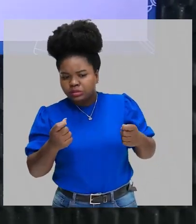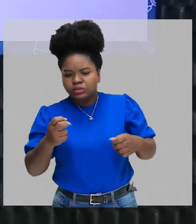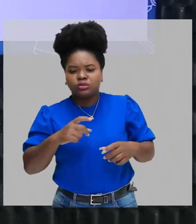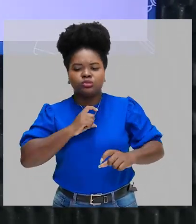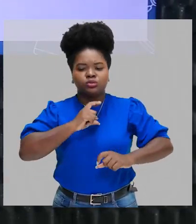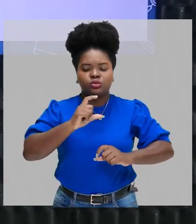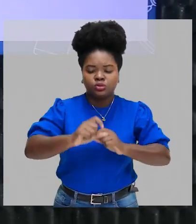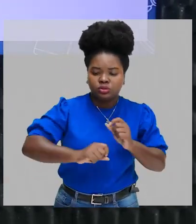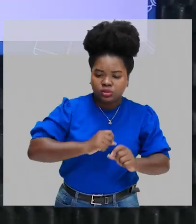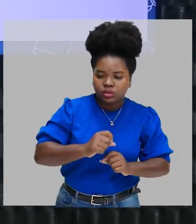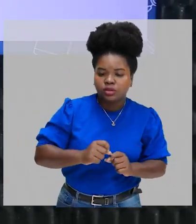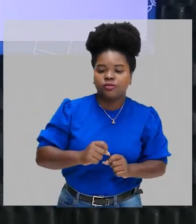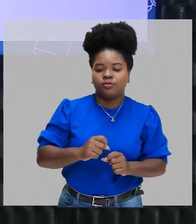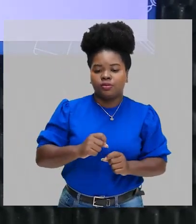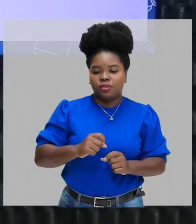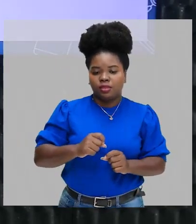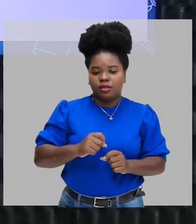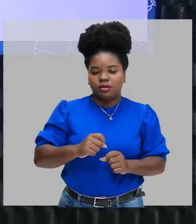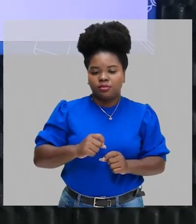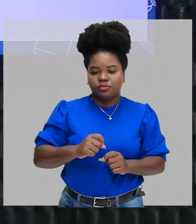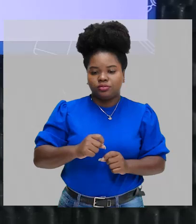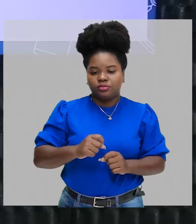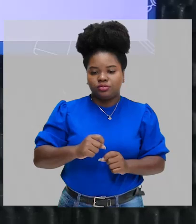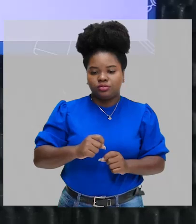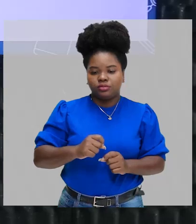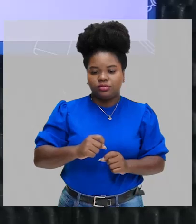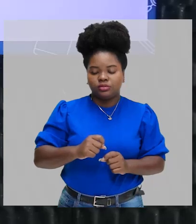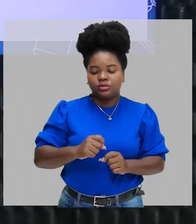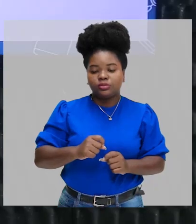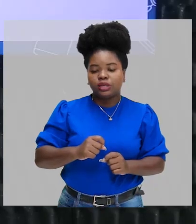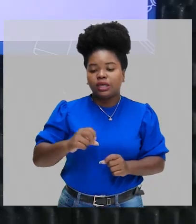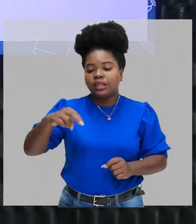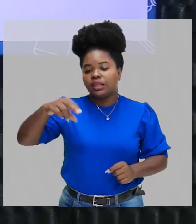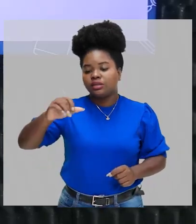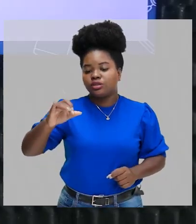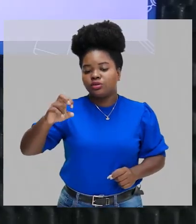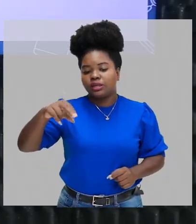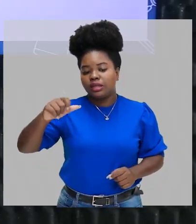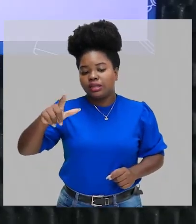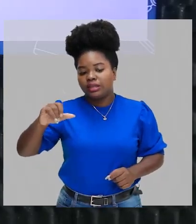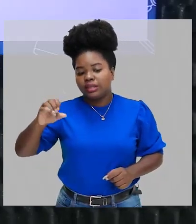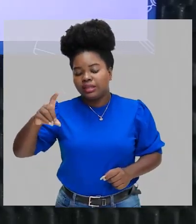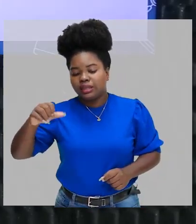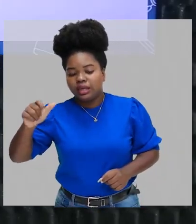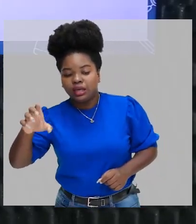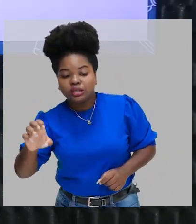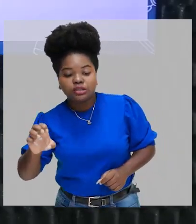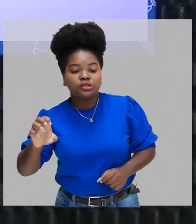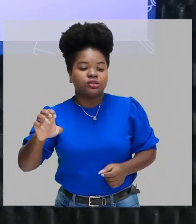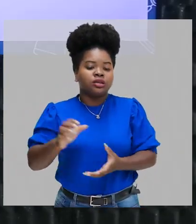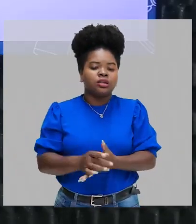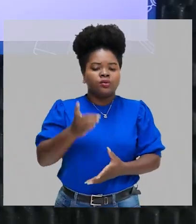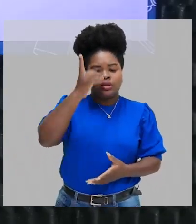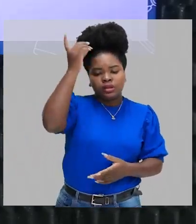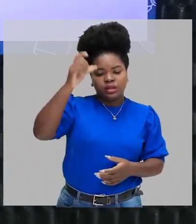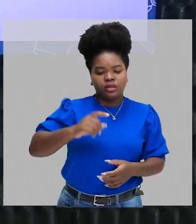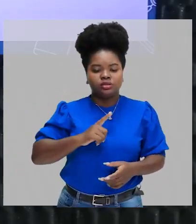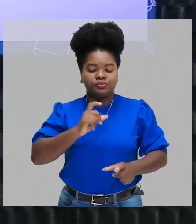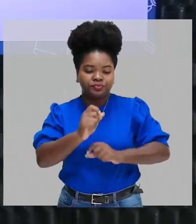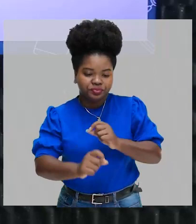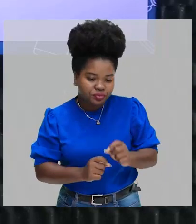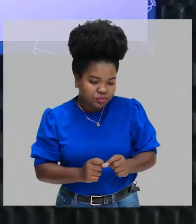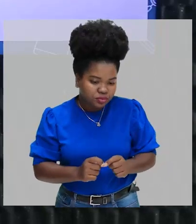na construção das verdades sobre o mundo. Então dá a ideia de que outros povos, outras culturas, elas também passam a